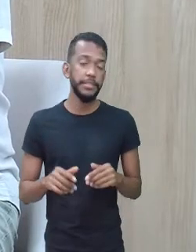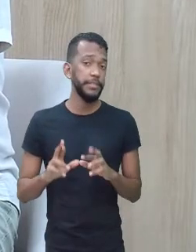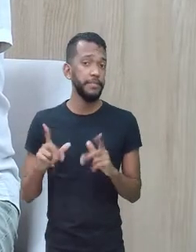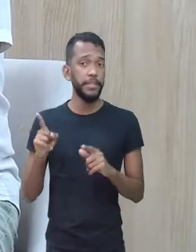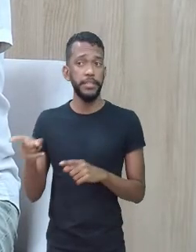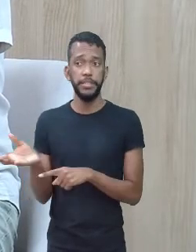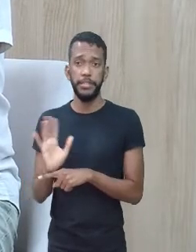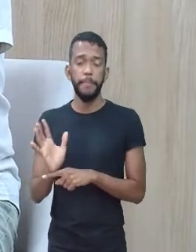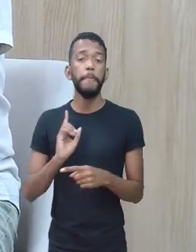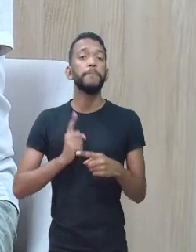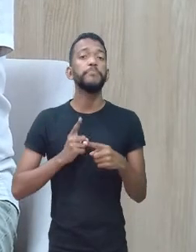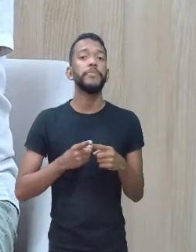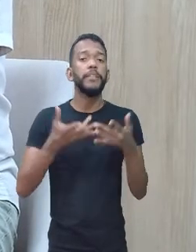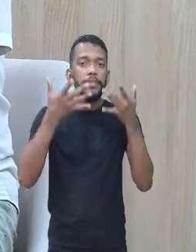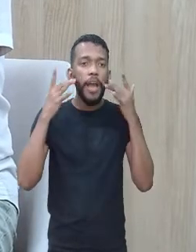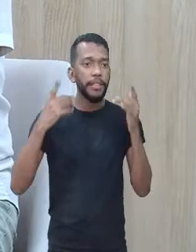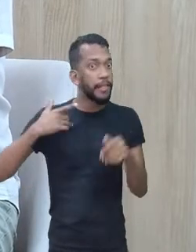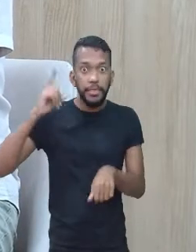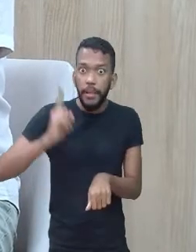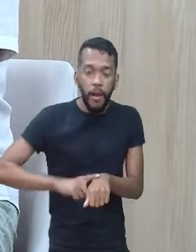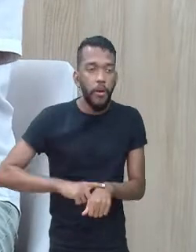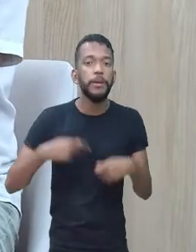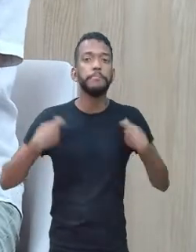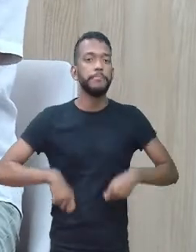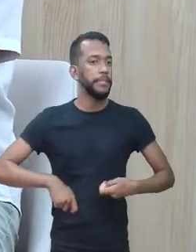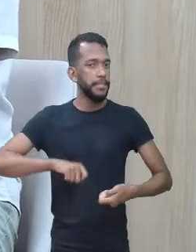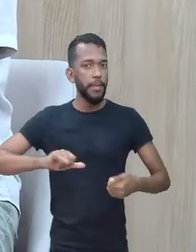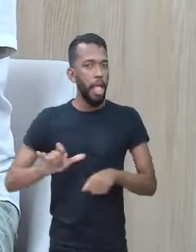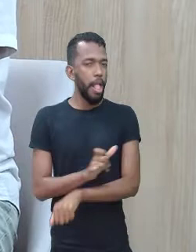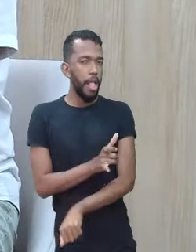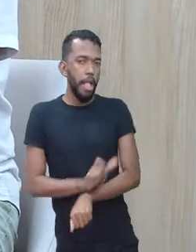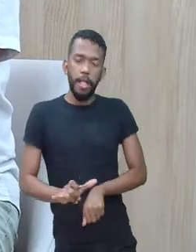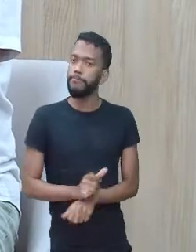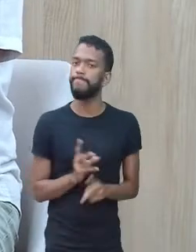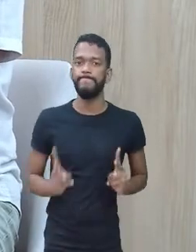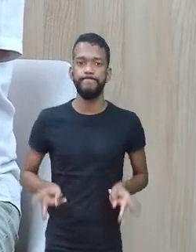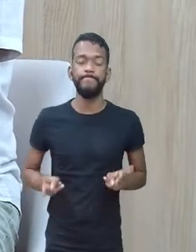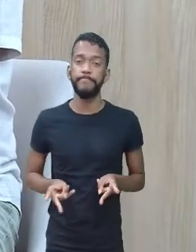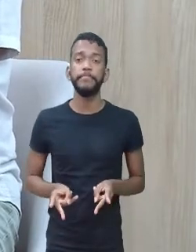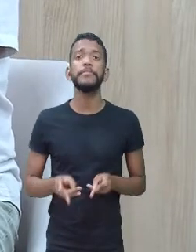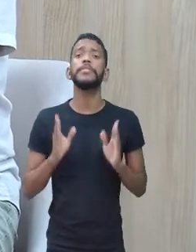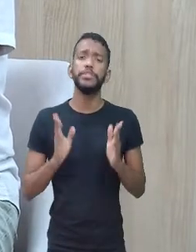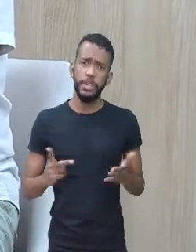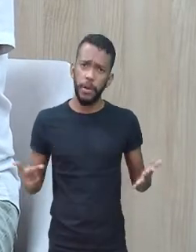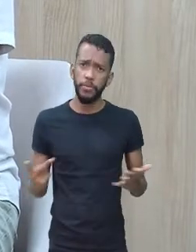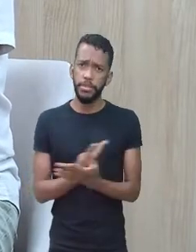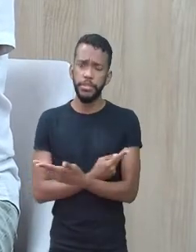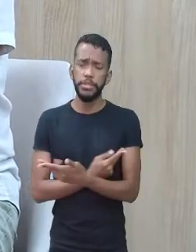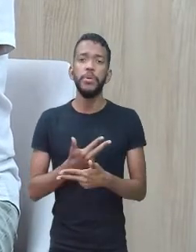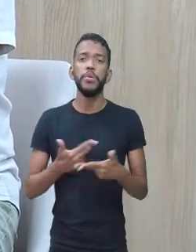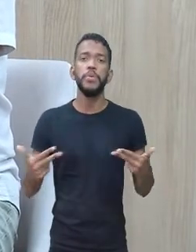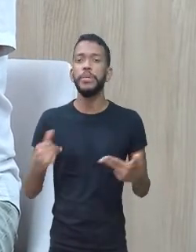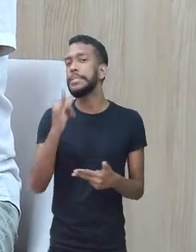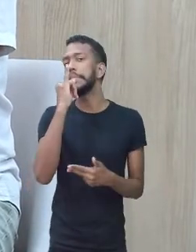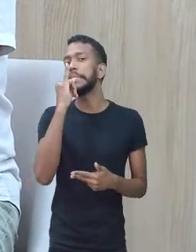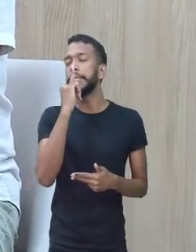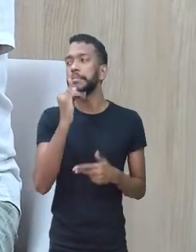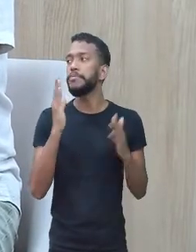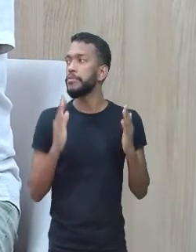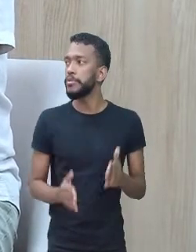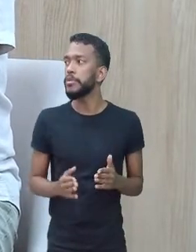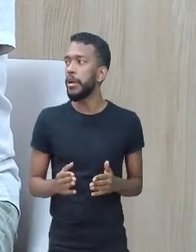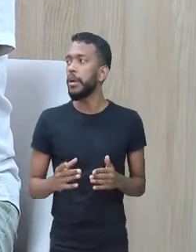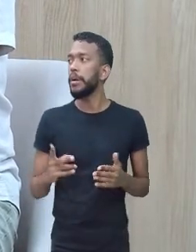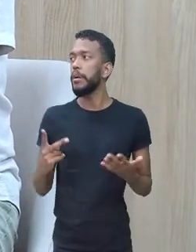cinema. Porque o teatro é ali, naquela hora, você tem que dar seu jeito, né? Então, assim, já aconteceram coisas de... eu lembro,